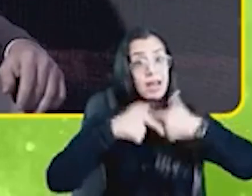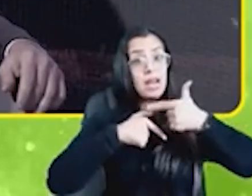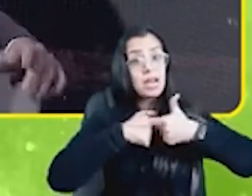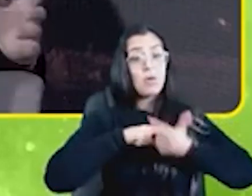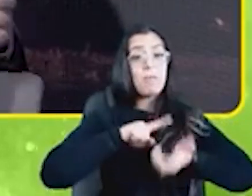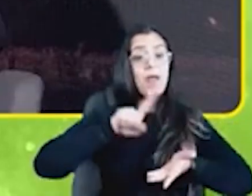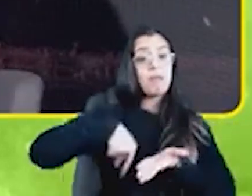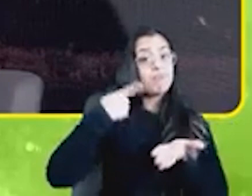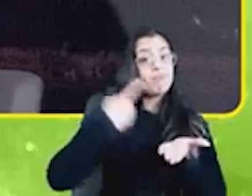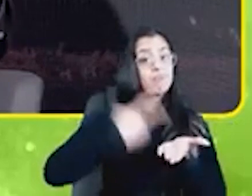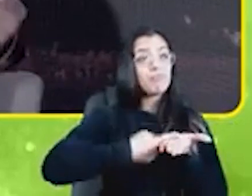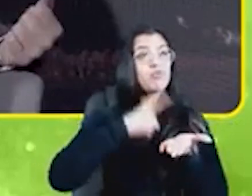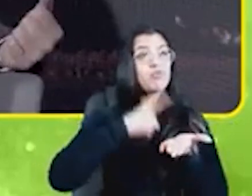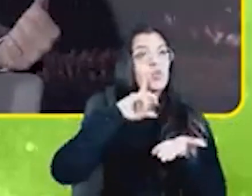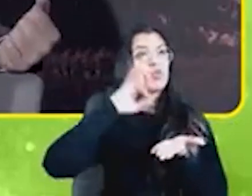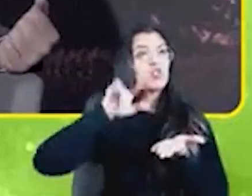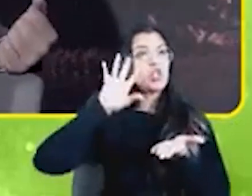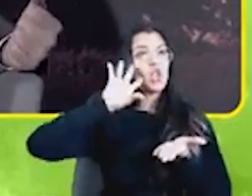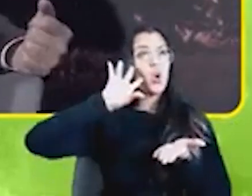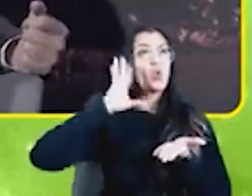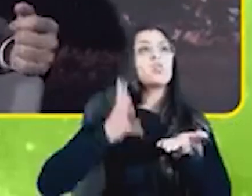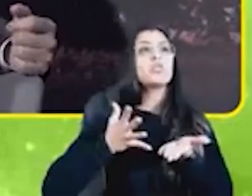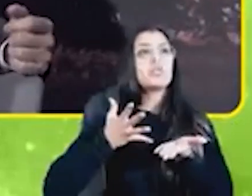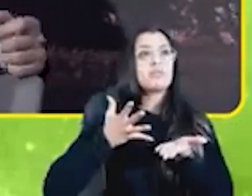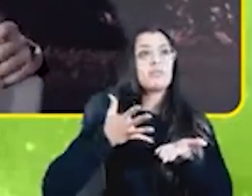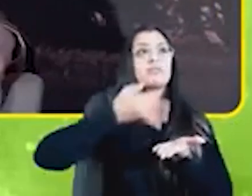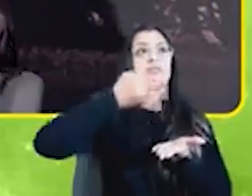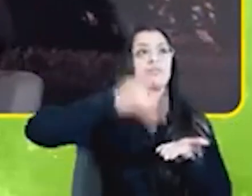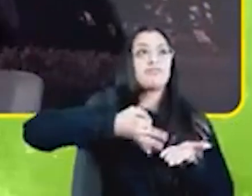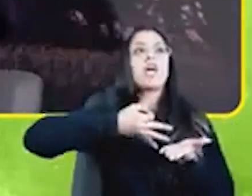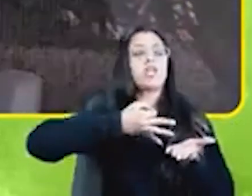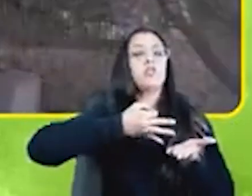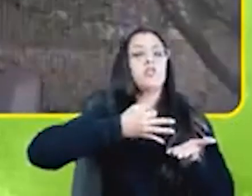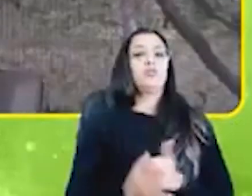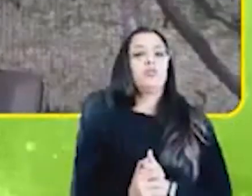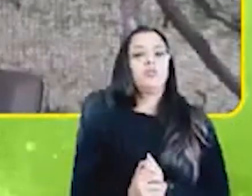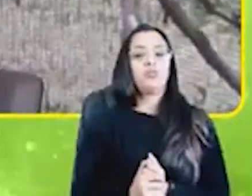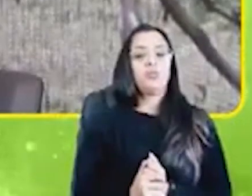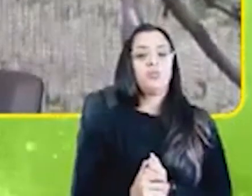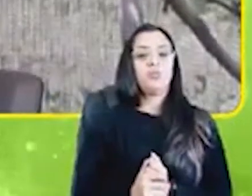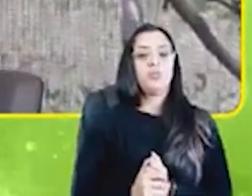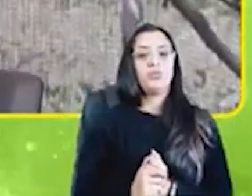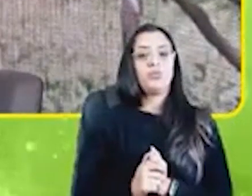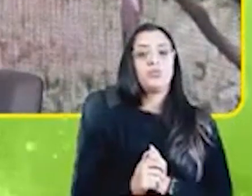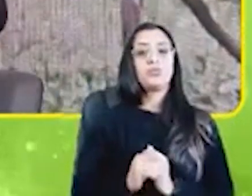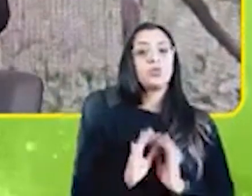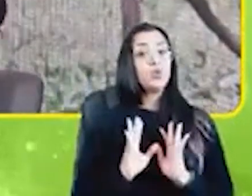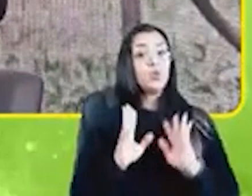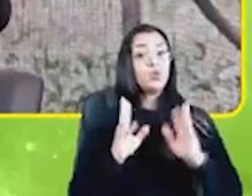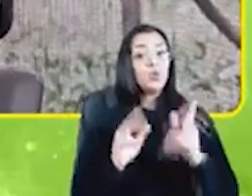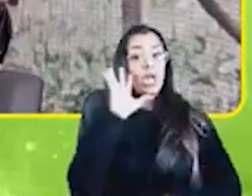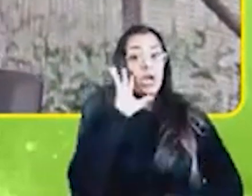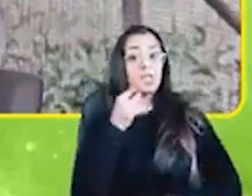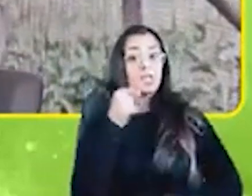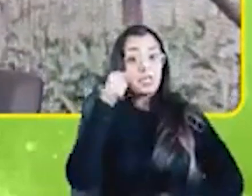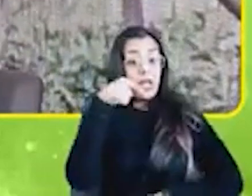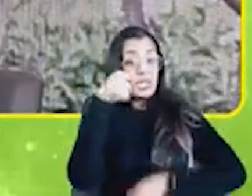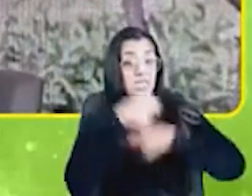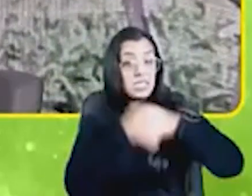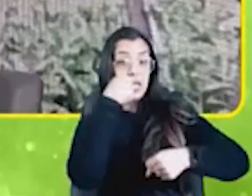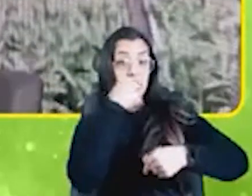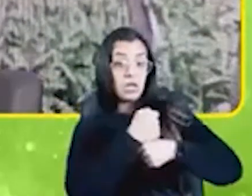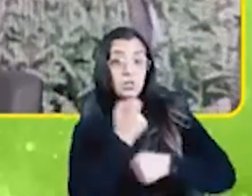Acho que esse é um overview de tudo o que aconteceu ao longo desse ano algumas das